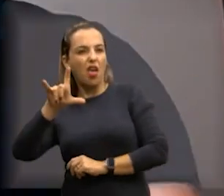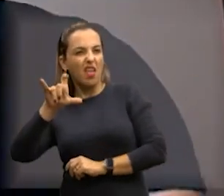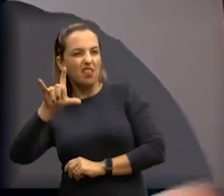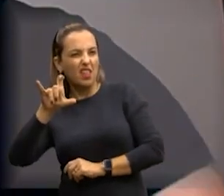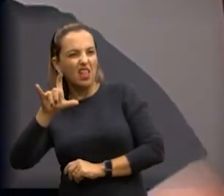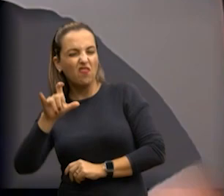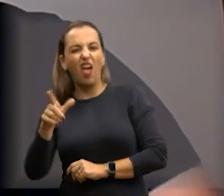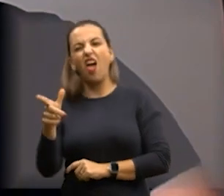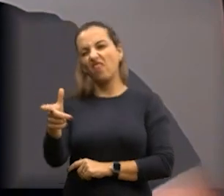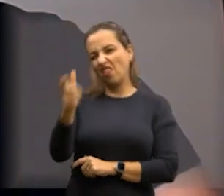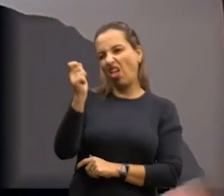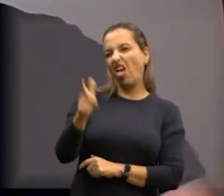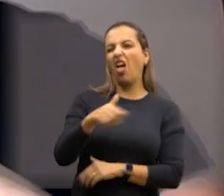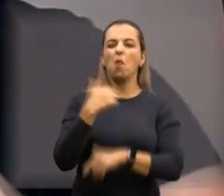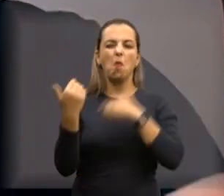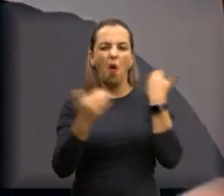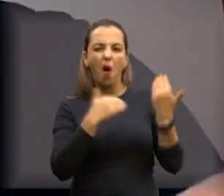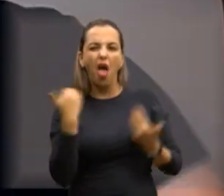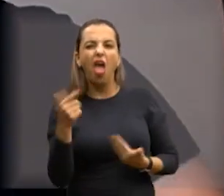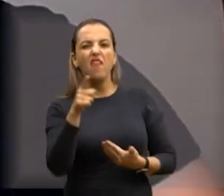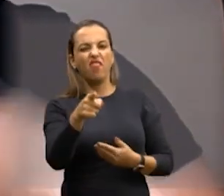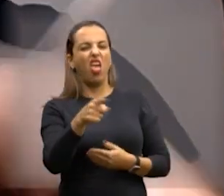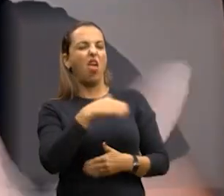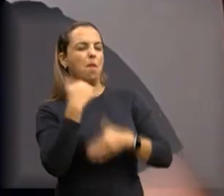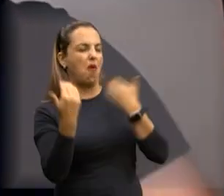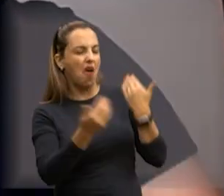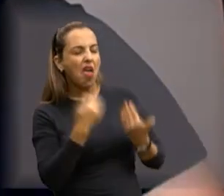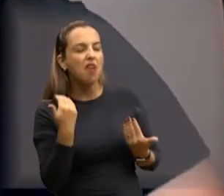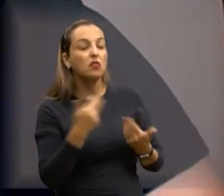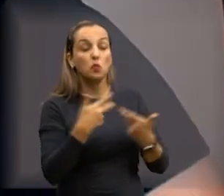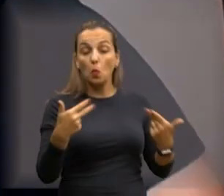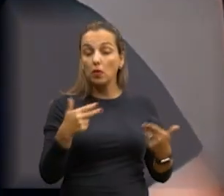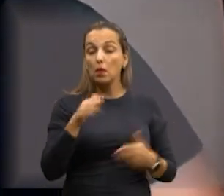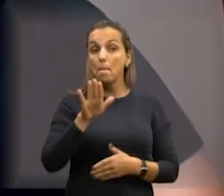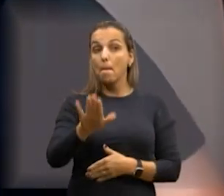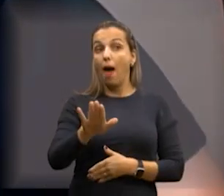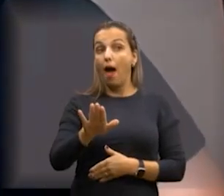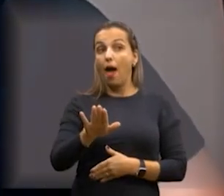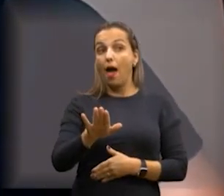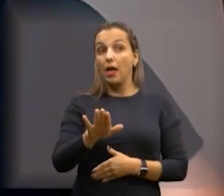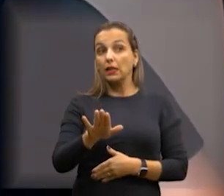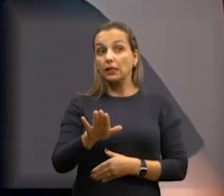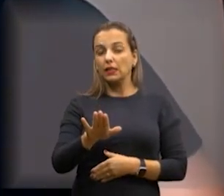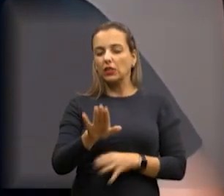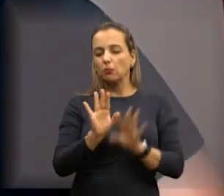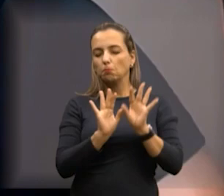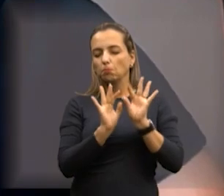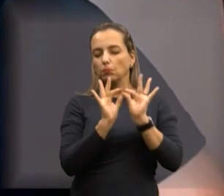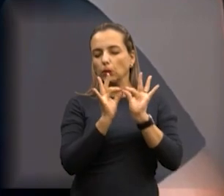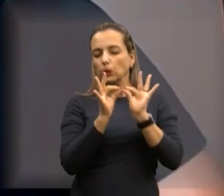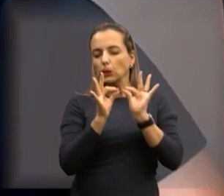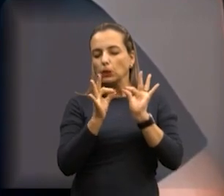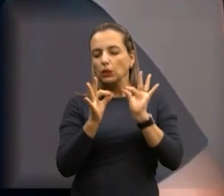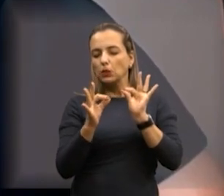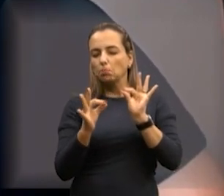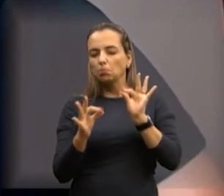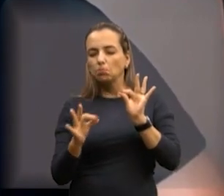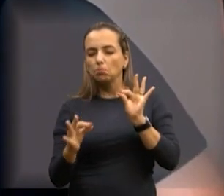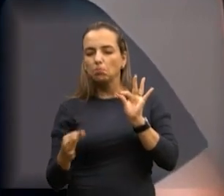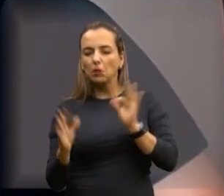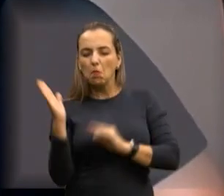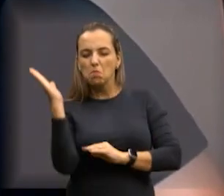sentido de: eu vou acabar com a sua vida, eu vou te matar, você vai morrer. Com este requinte de crueldade,